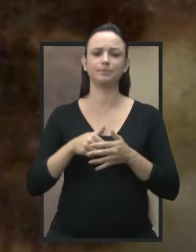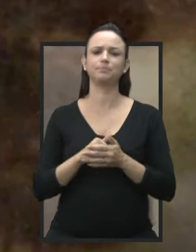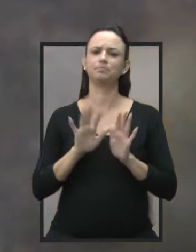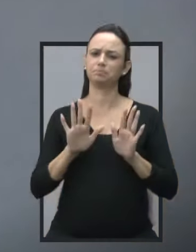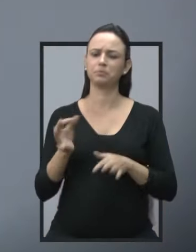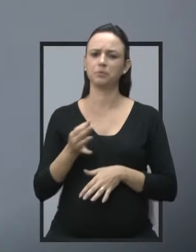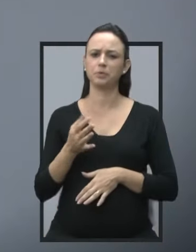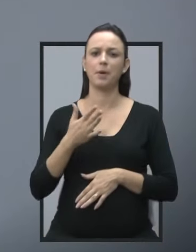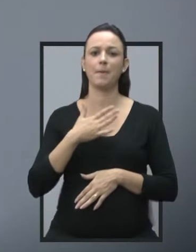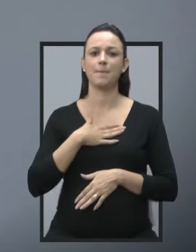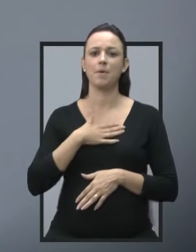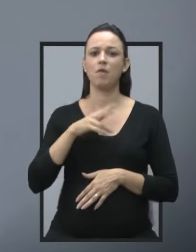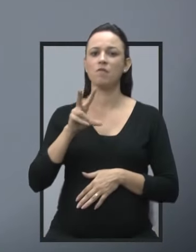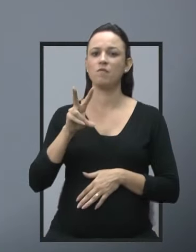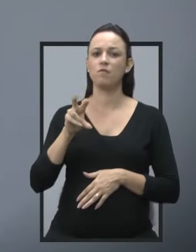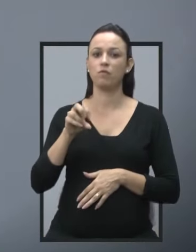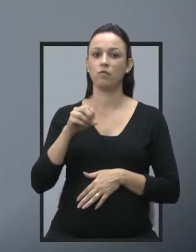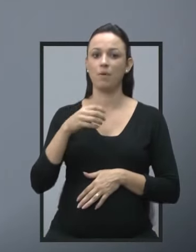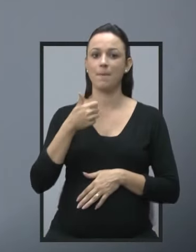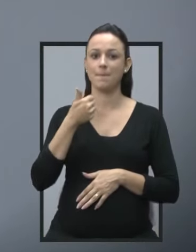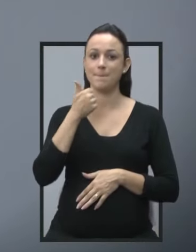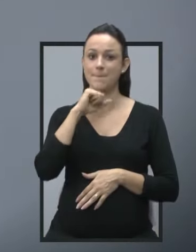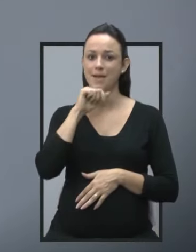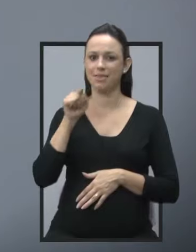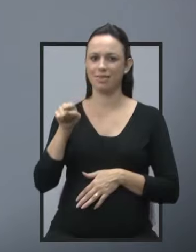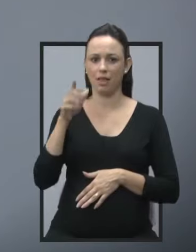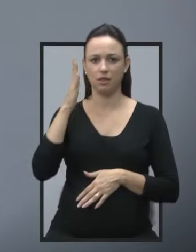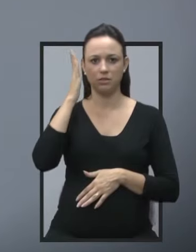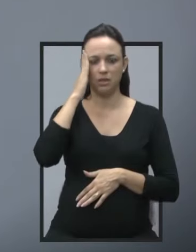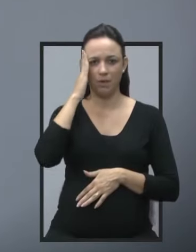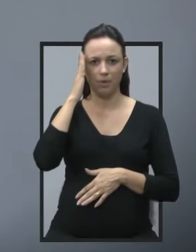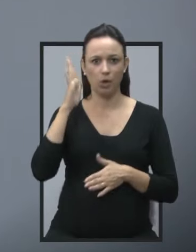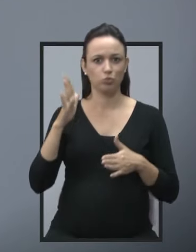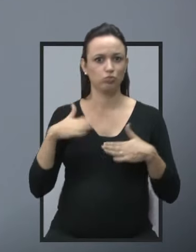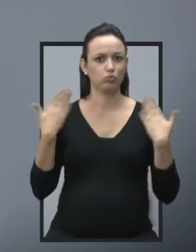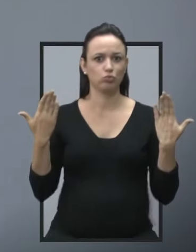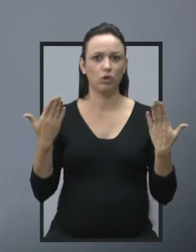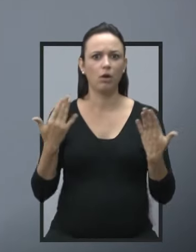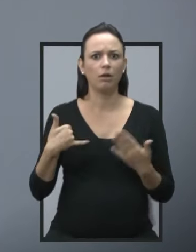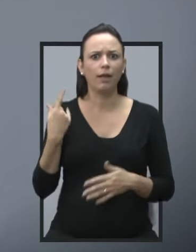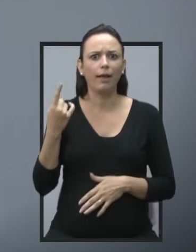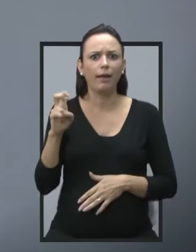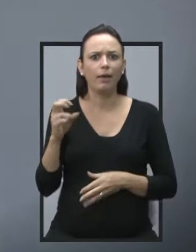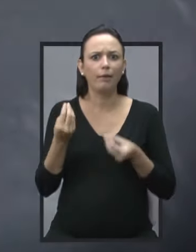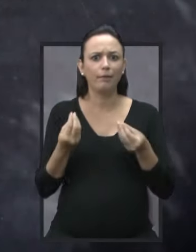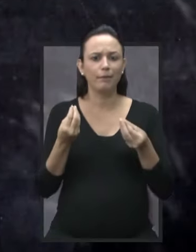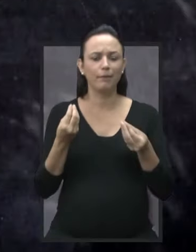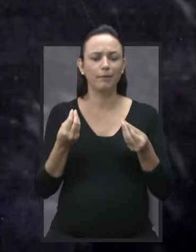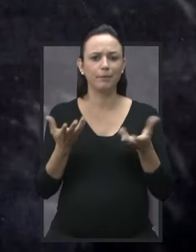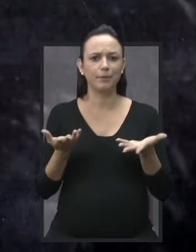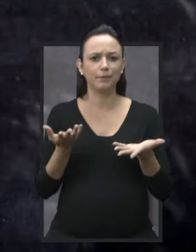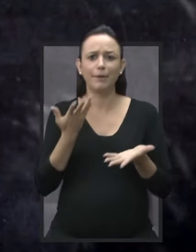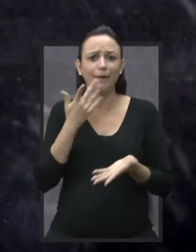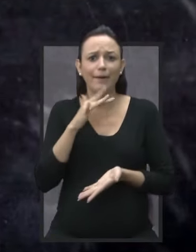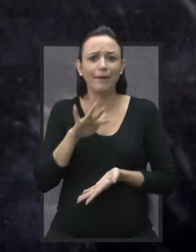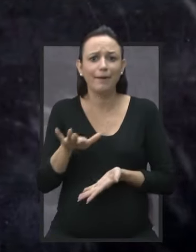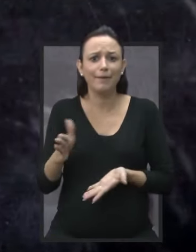perfeito. A minha avó ficou sabendo, a mãe dele ficou sabendo, ficou assustadíssima, ele tinha 15